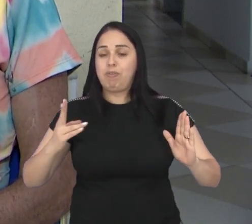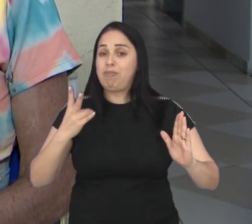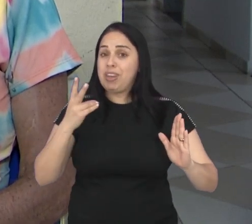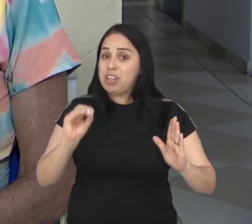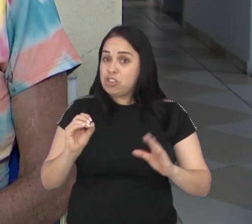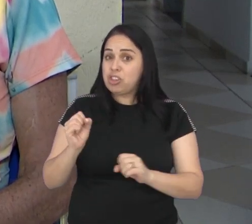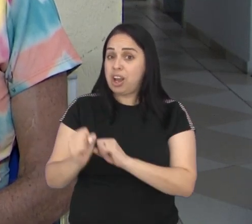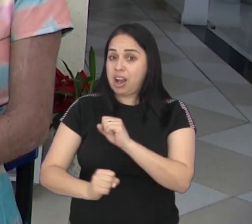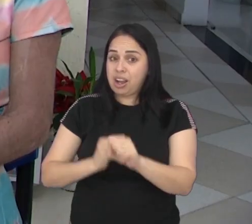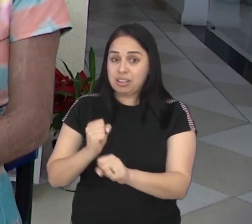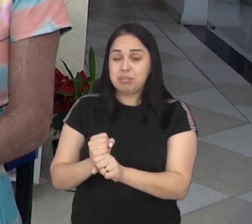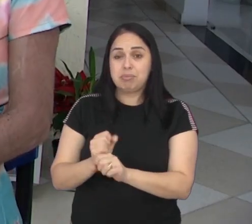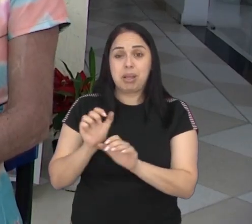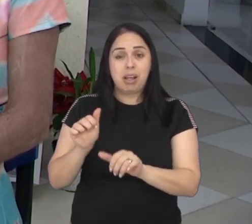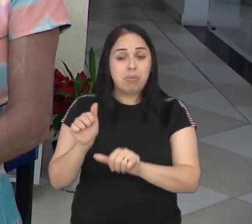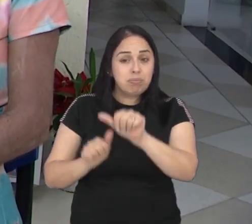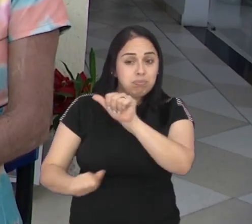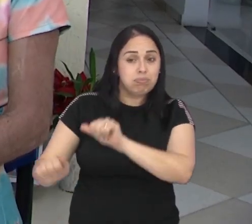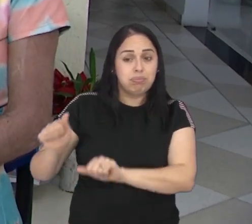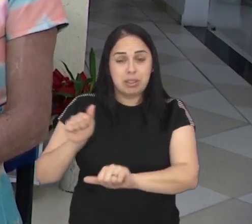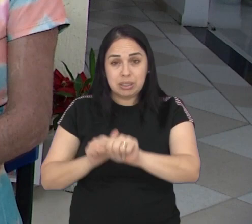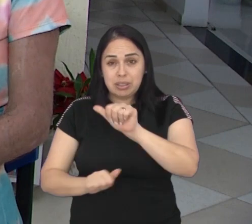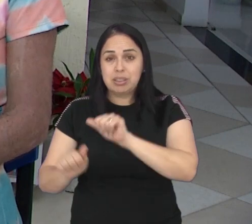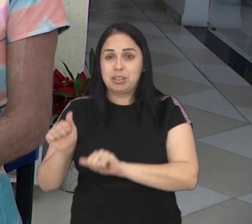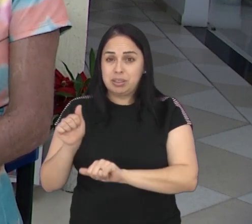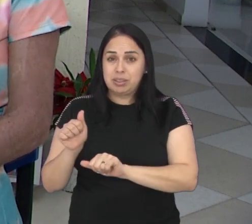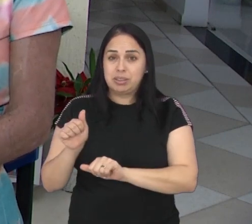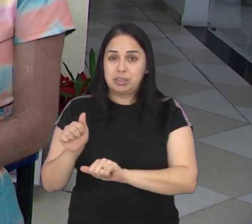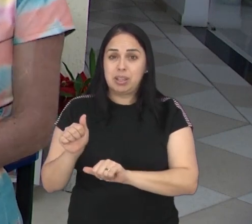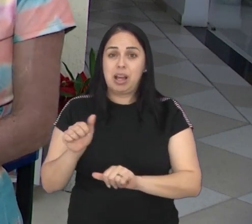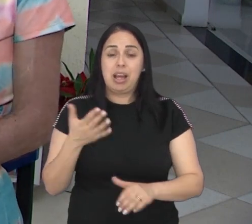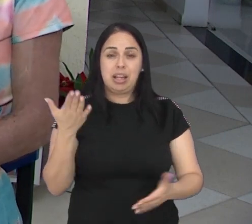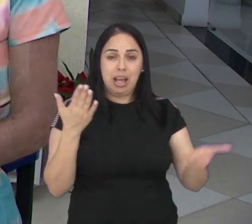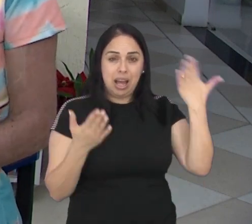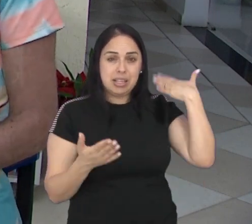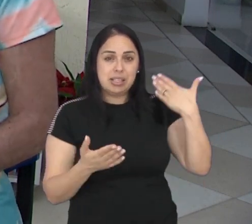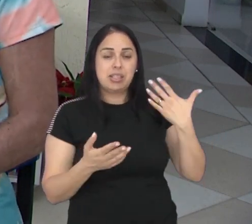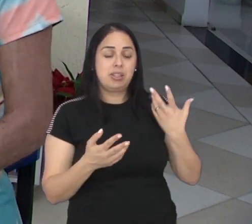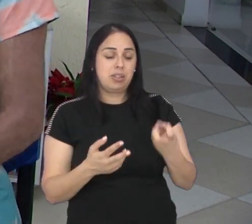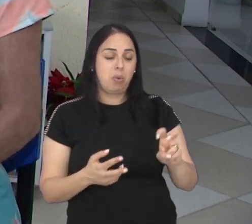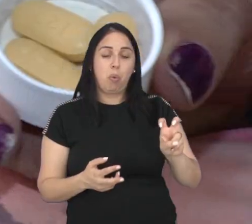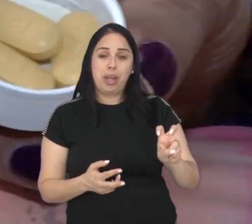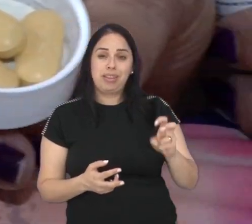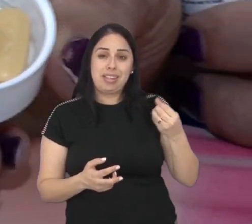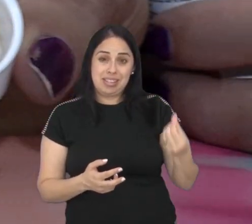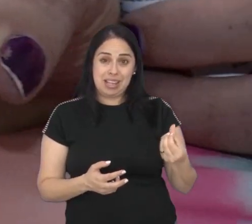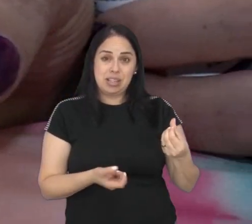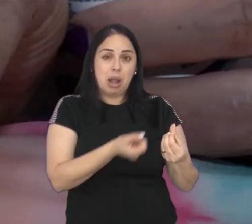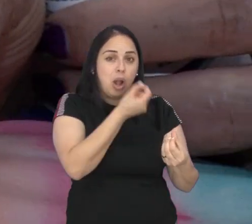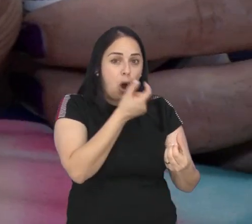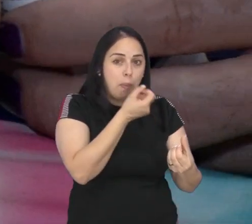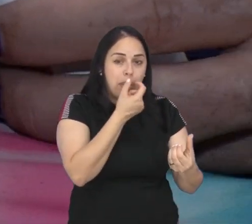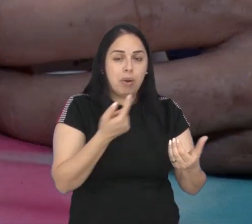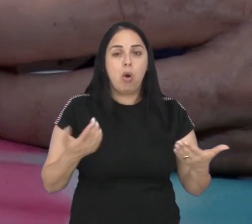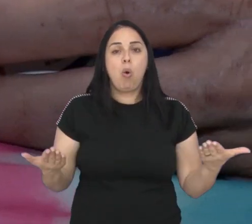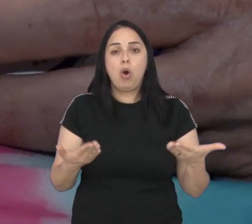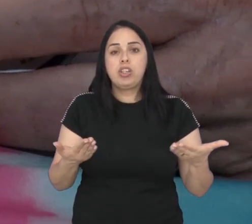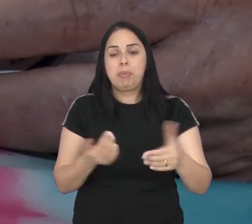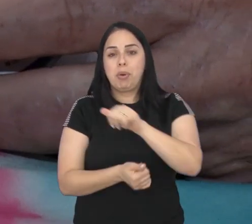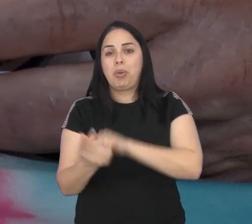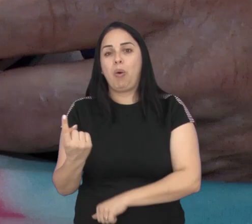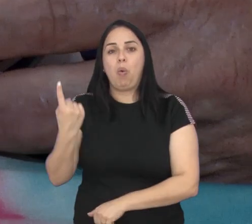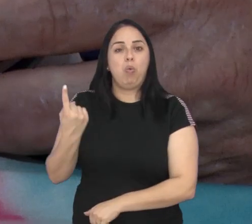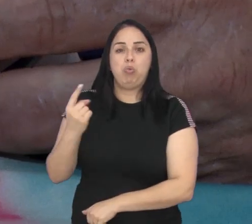de 2 décadas, algumas coisas mudaram. De 56 comprimidos por dia, hoje ela